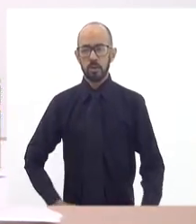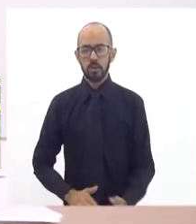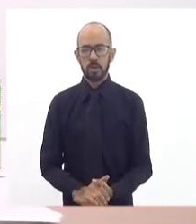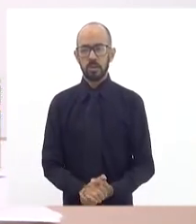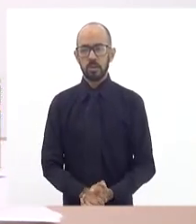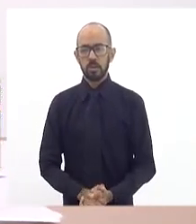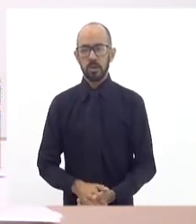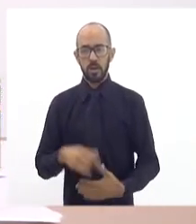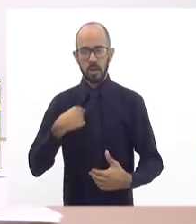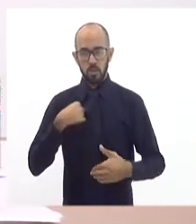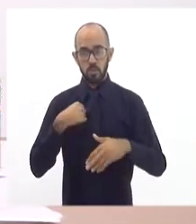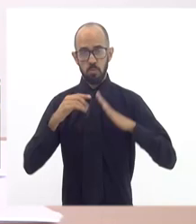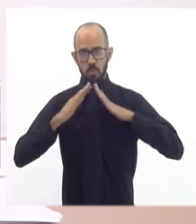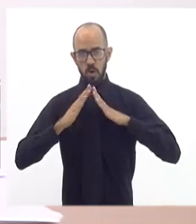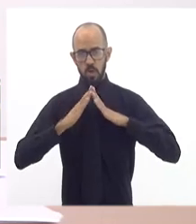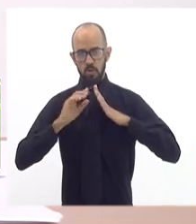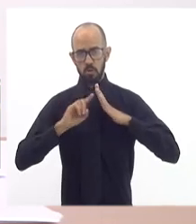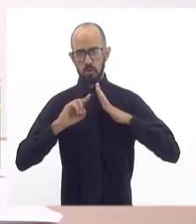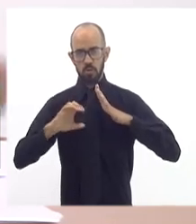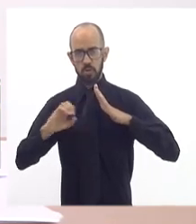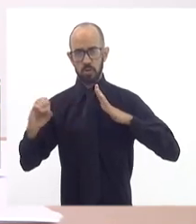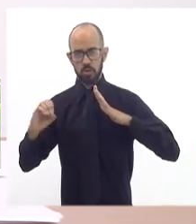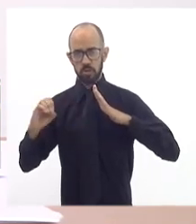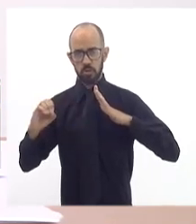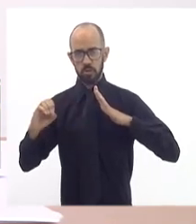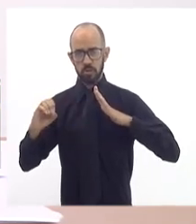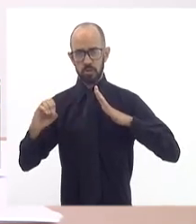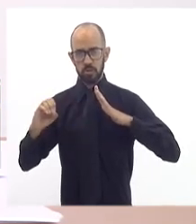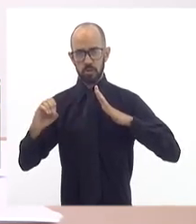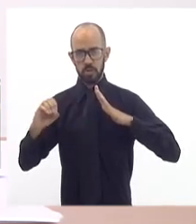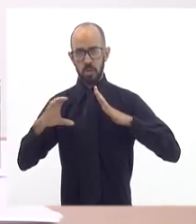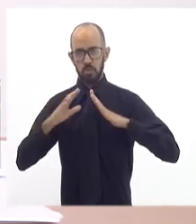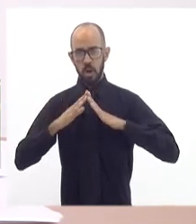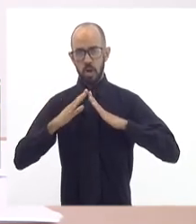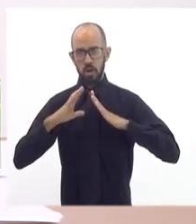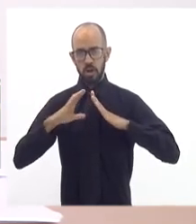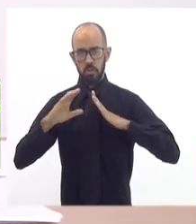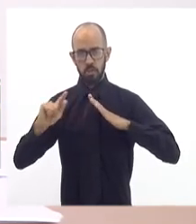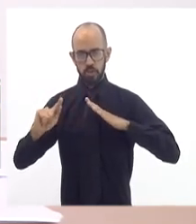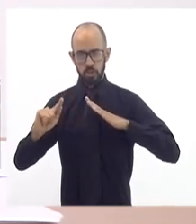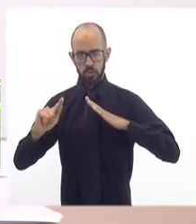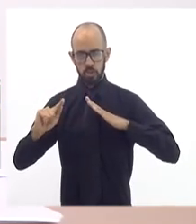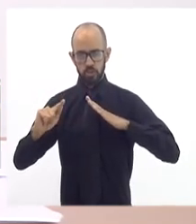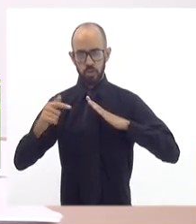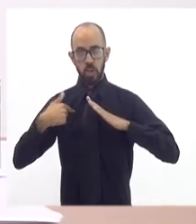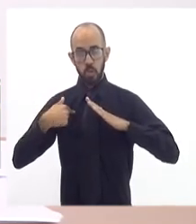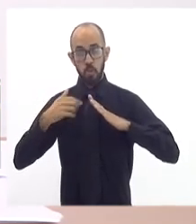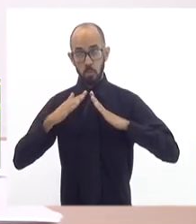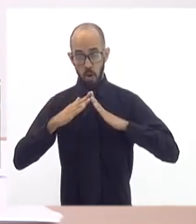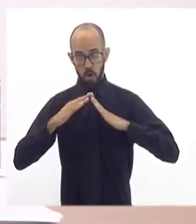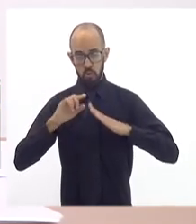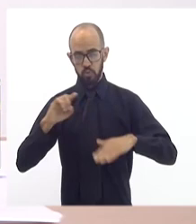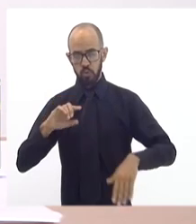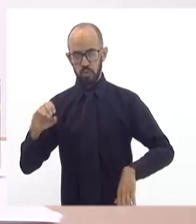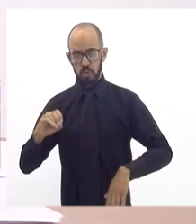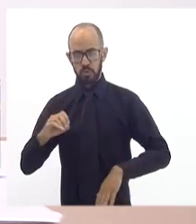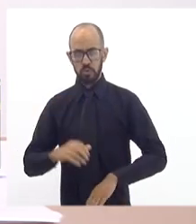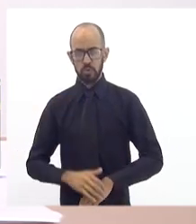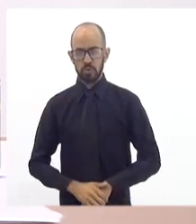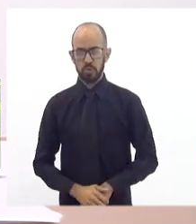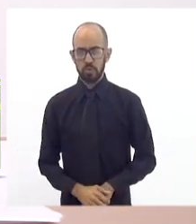oportunidade é o seu morador da Zona Oeste eu sou moradora de Campo Grande eu moro na região das mechas o